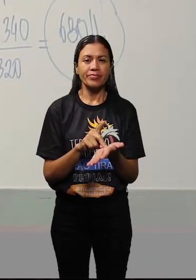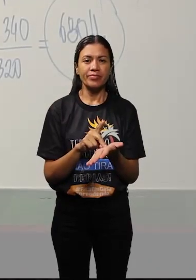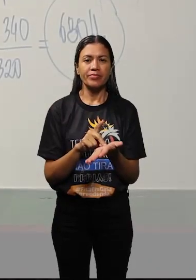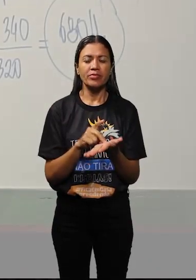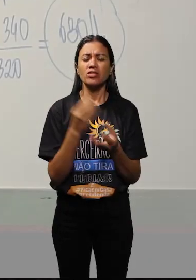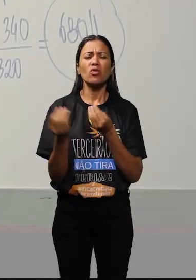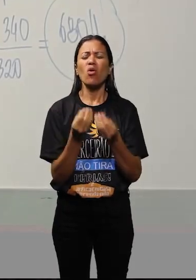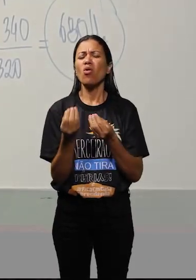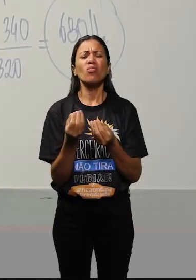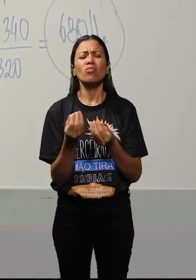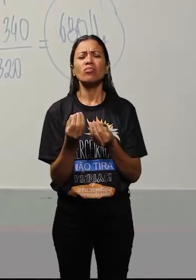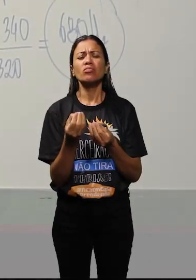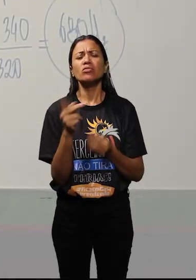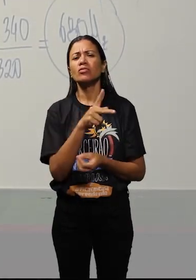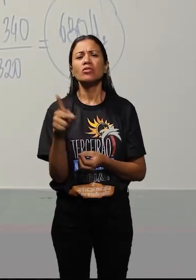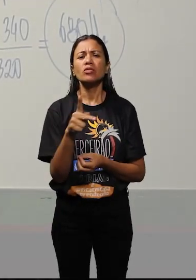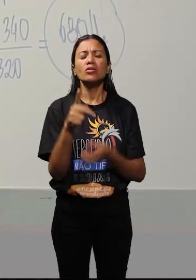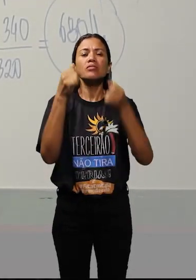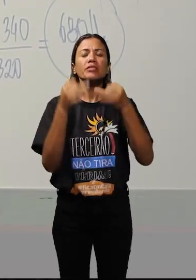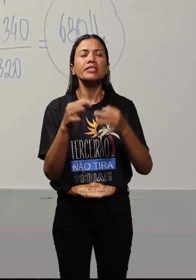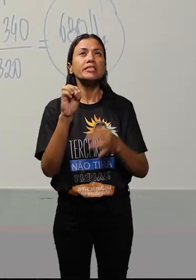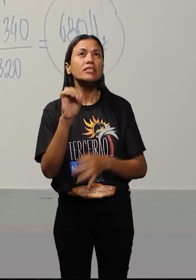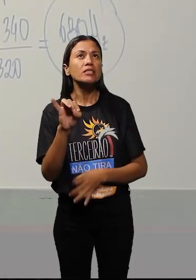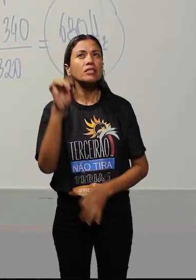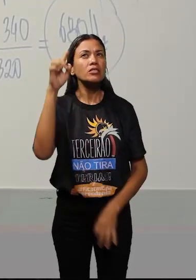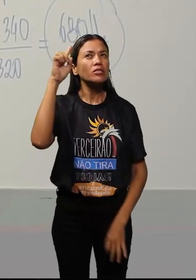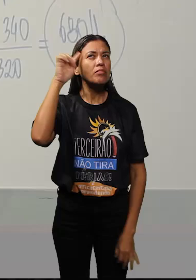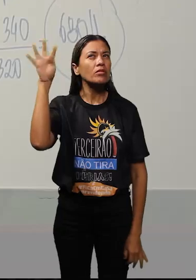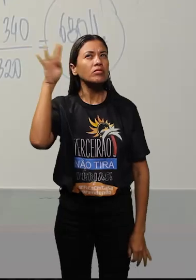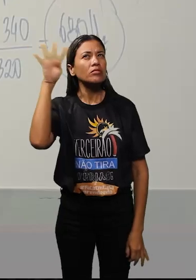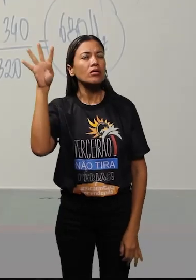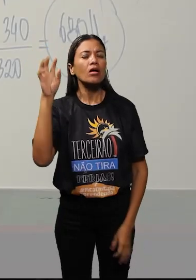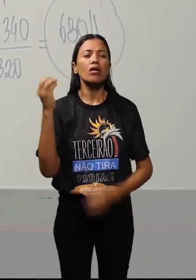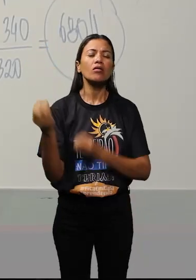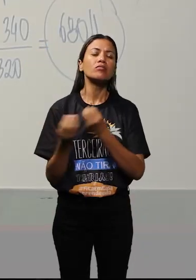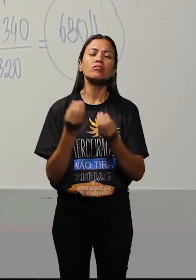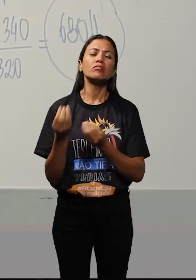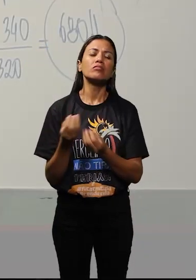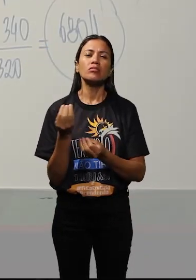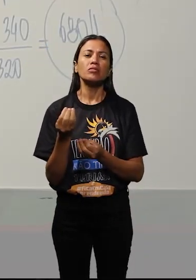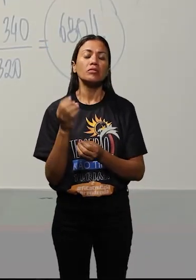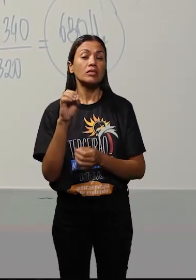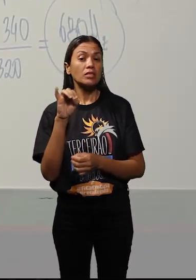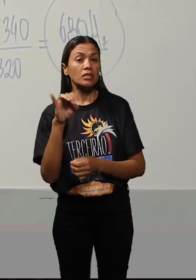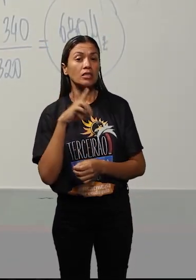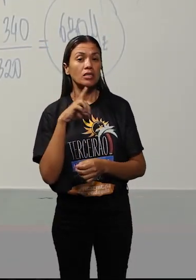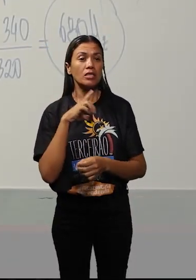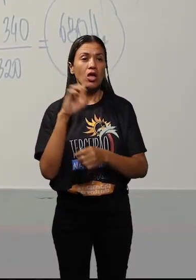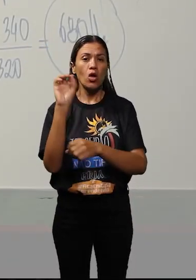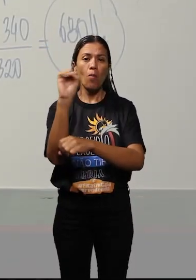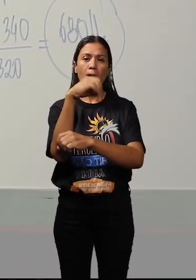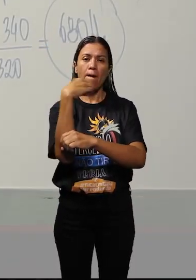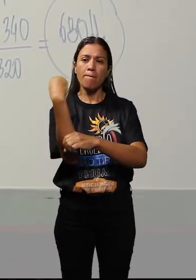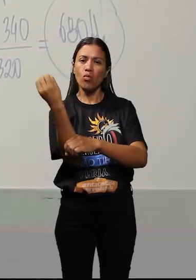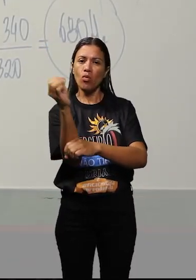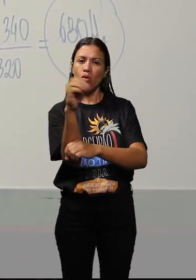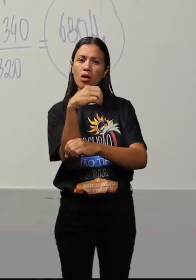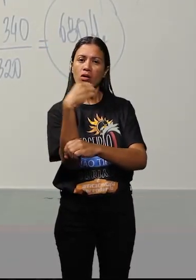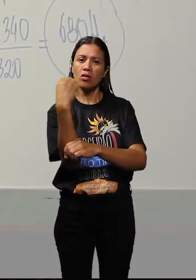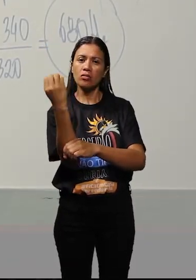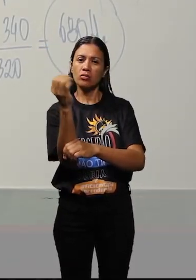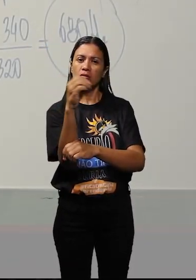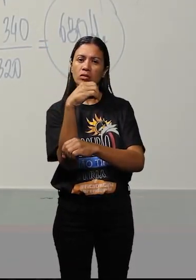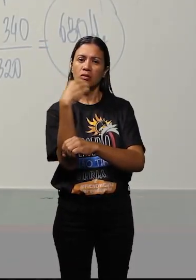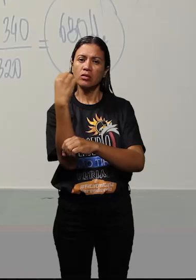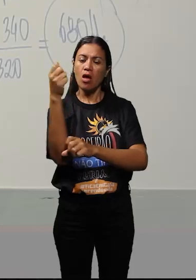que originalmente ele tem 500 Hz, né, um som de 500 Hz. Mas aí, eu parado, a